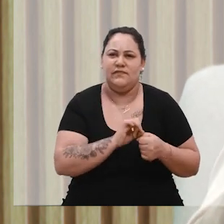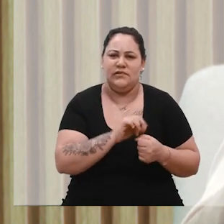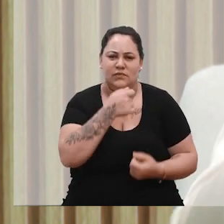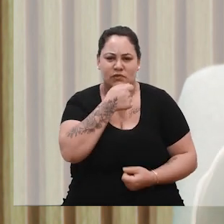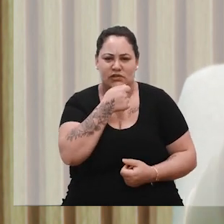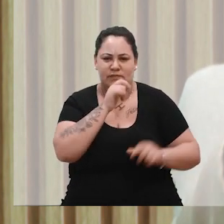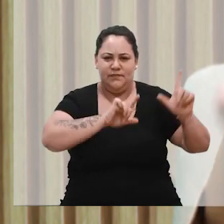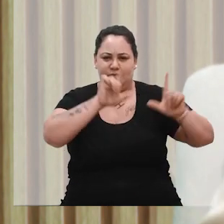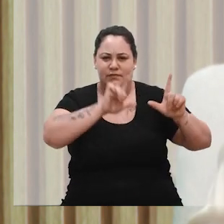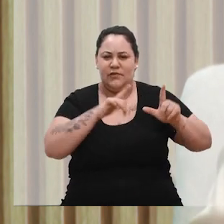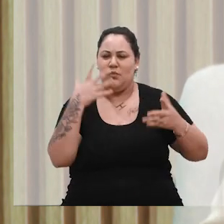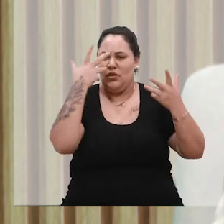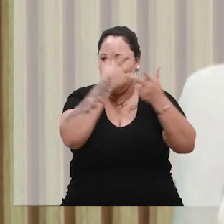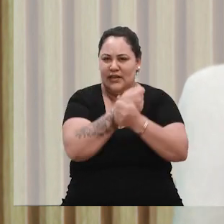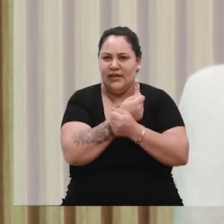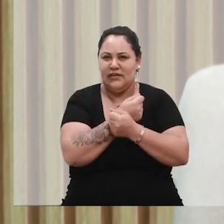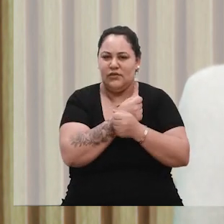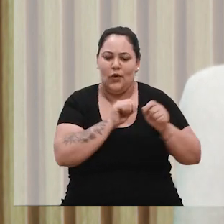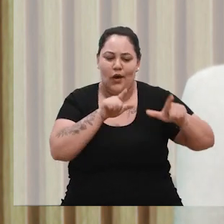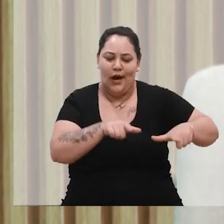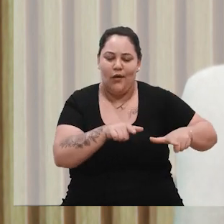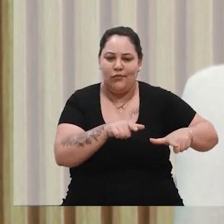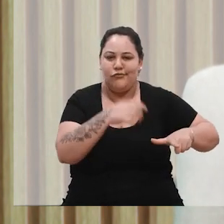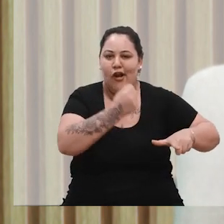pra gente, bem bonita, é do banco de leite.